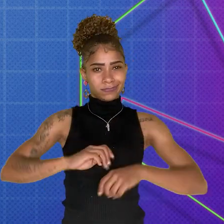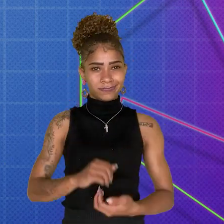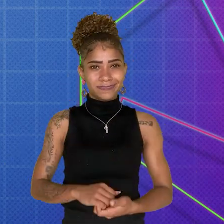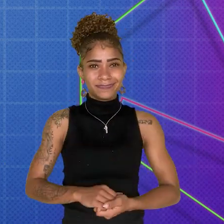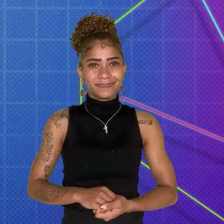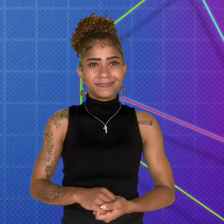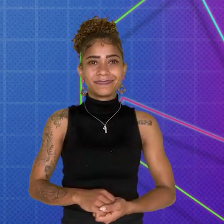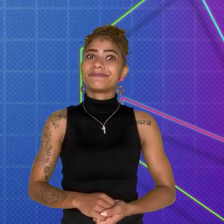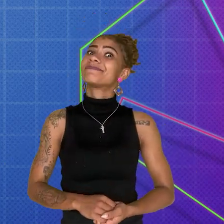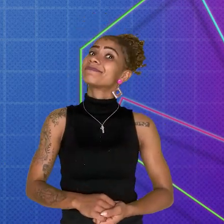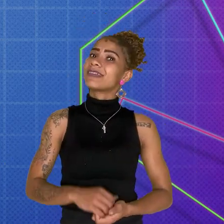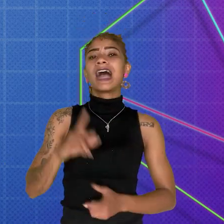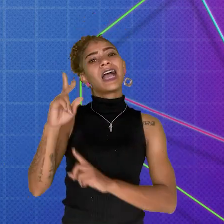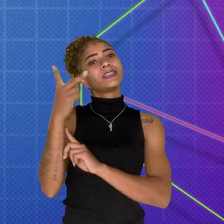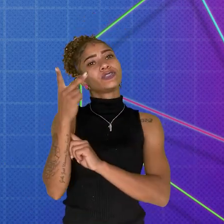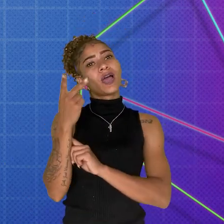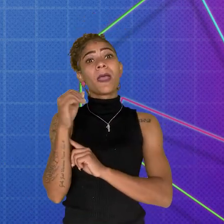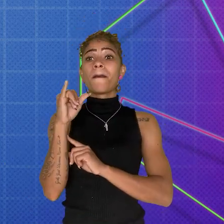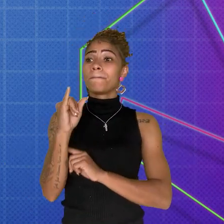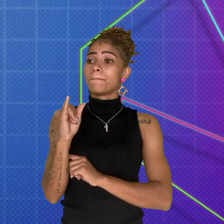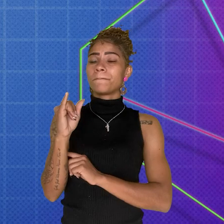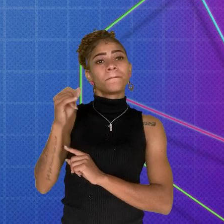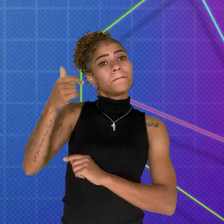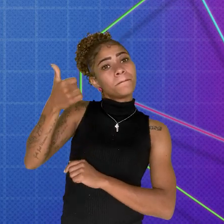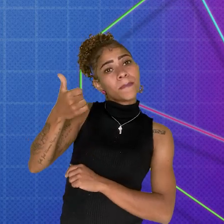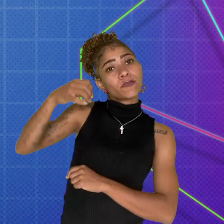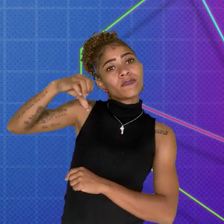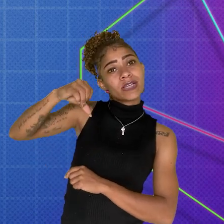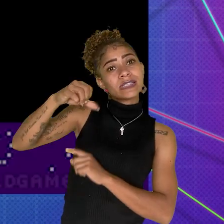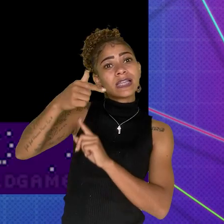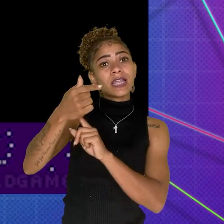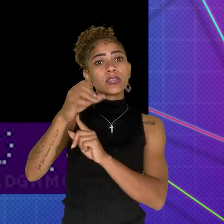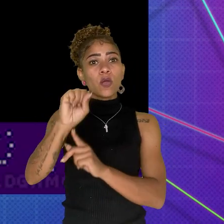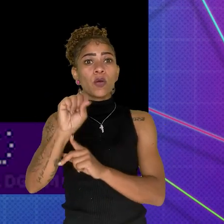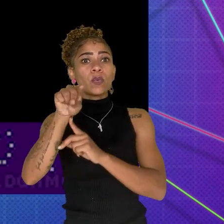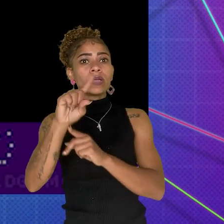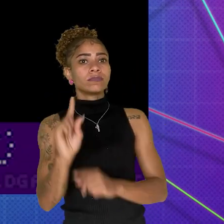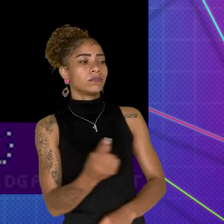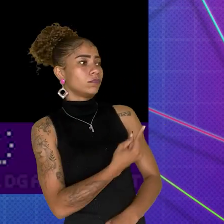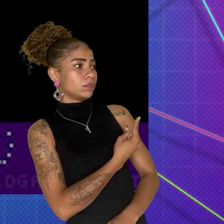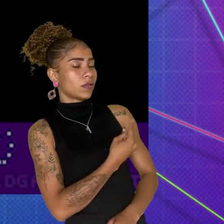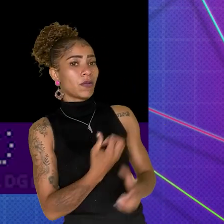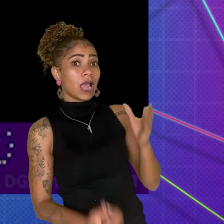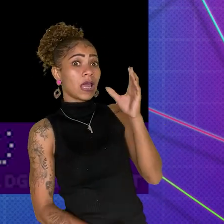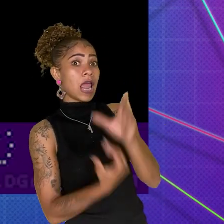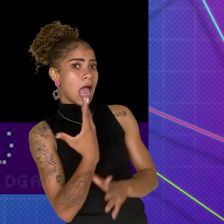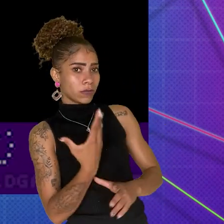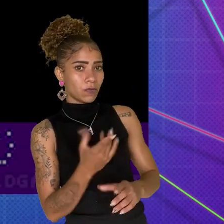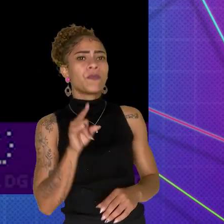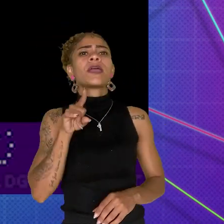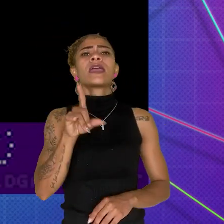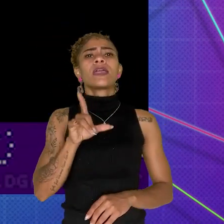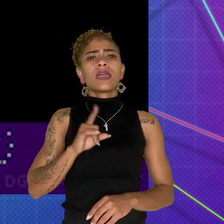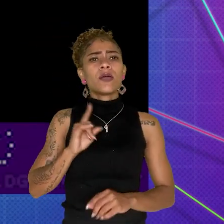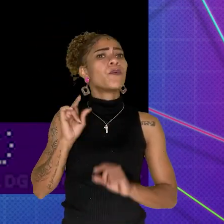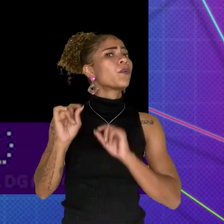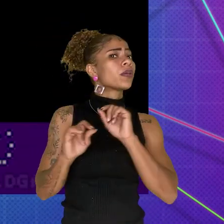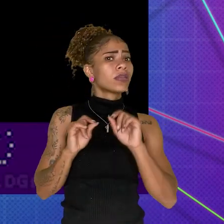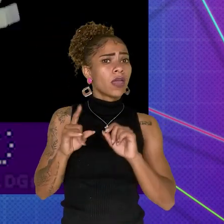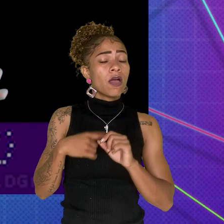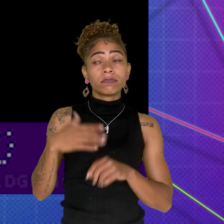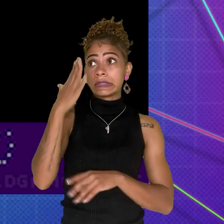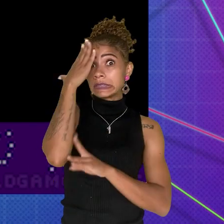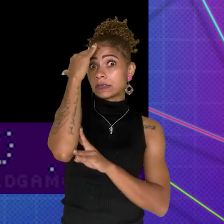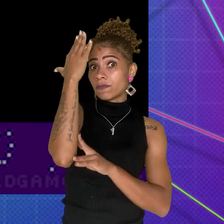necessidades. História. Em 1978, o jogo Space Invaders foi lançado pela Taito e tornou-se